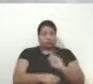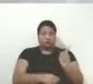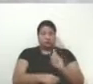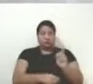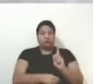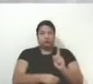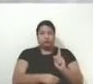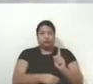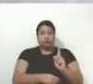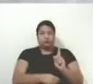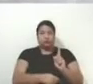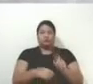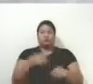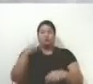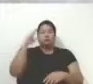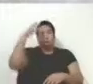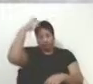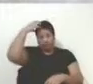servidor.